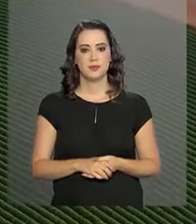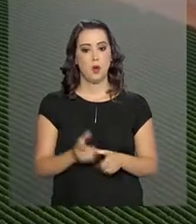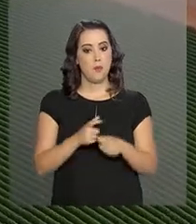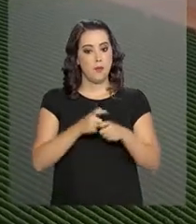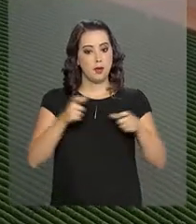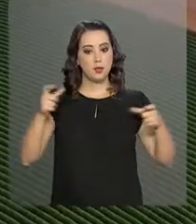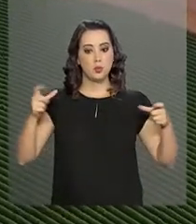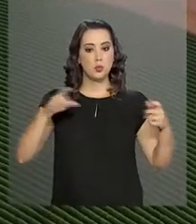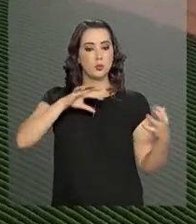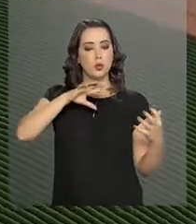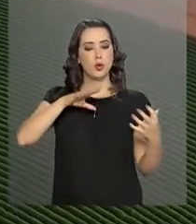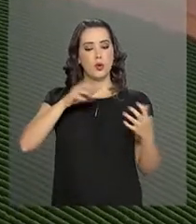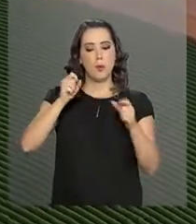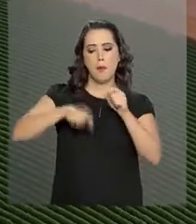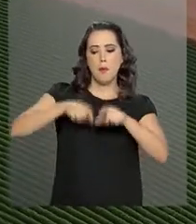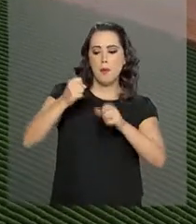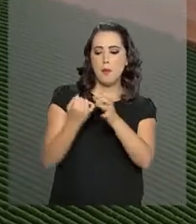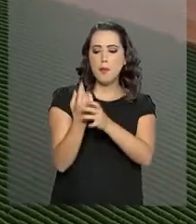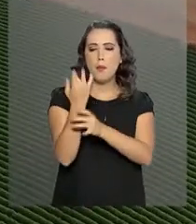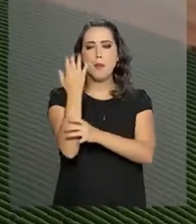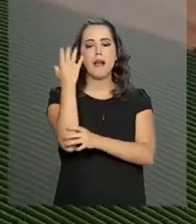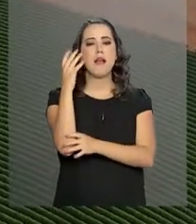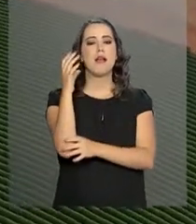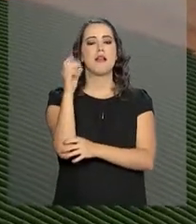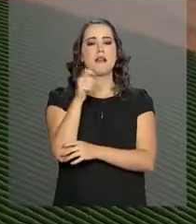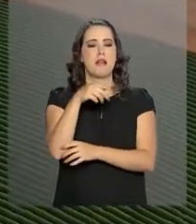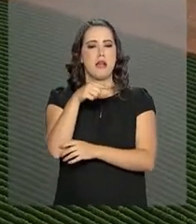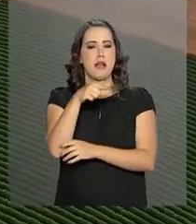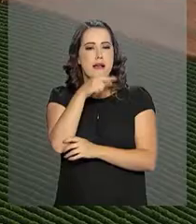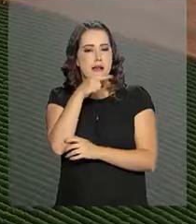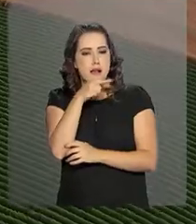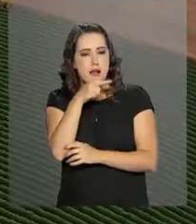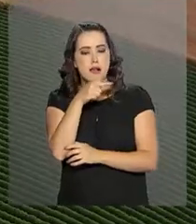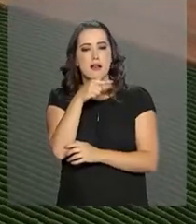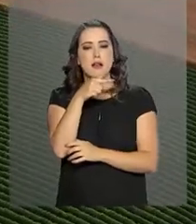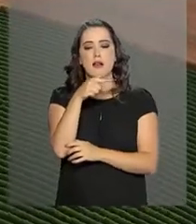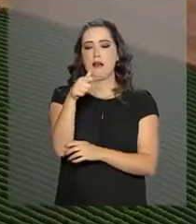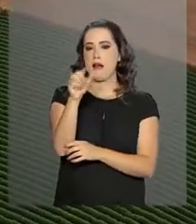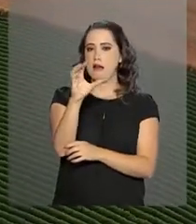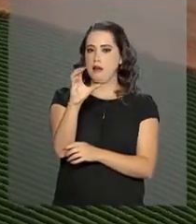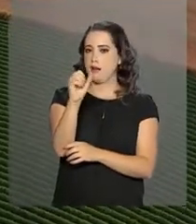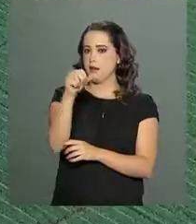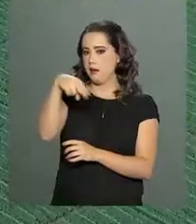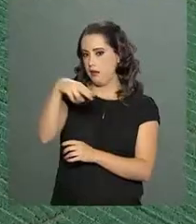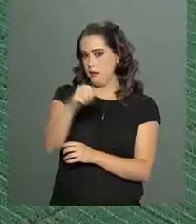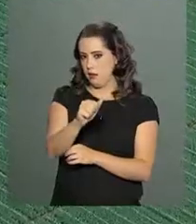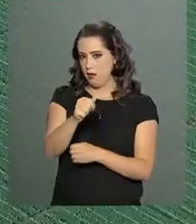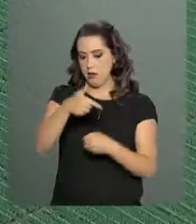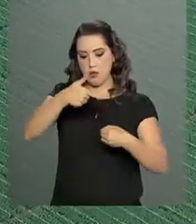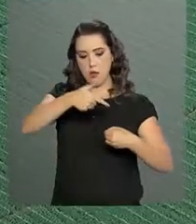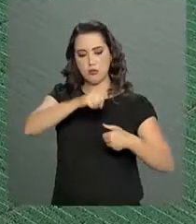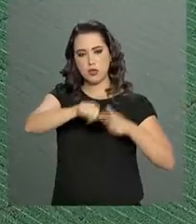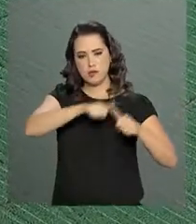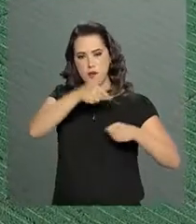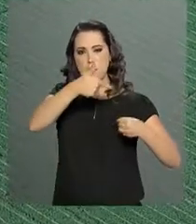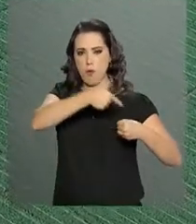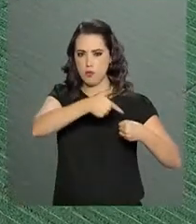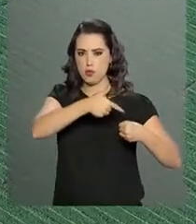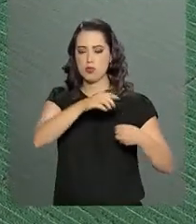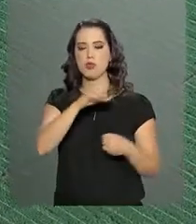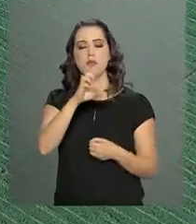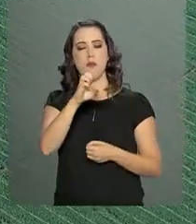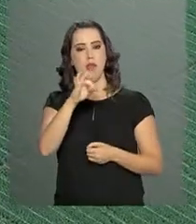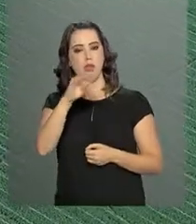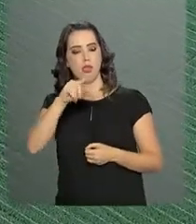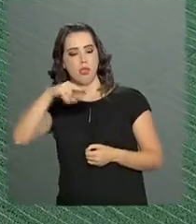Maior produtor mundial de cana-de-açúcar, o Brasil também é destaque na manufatura de etanol. De acordo com a Conab, a